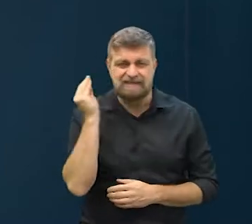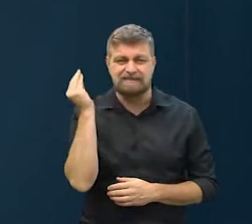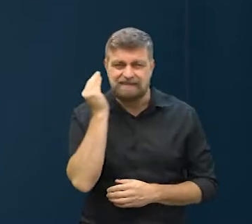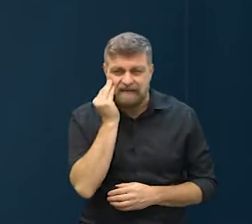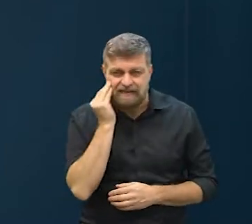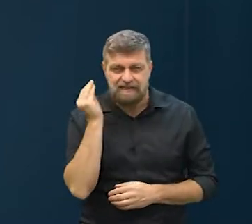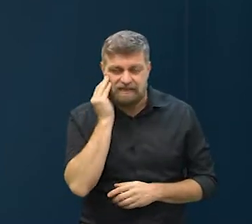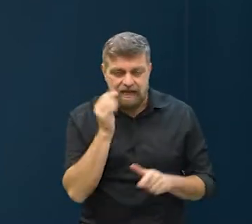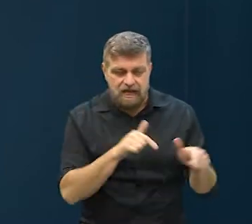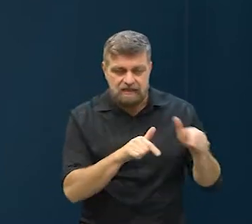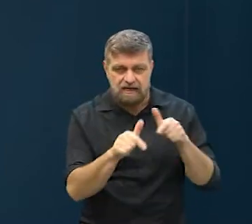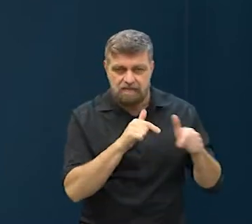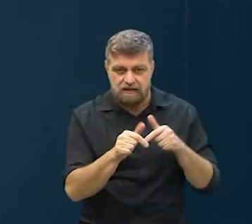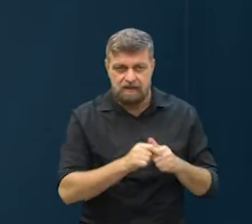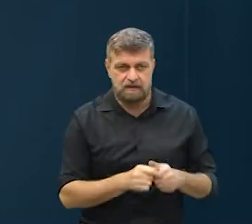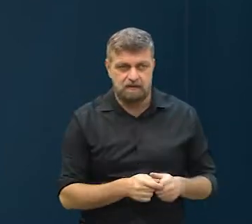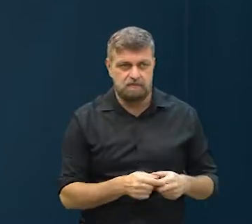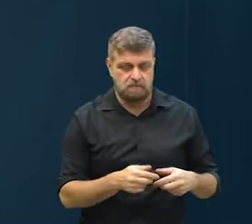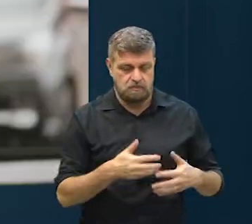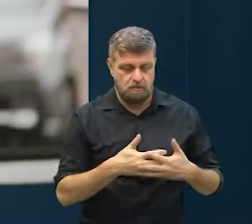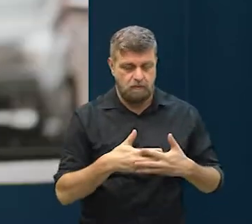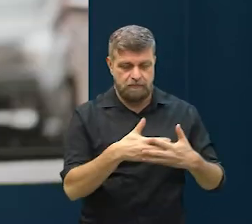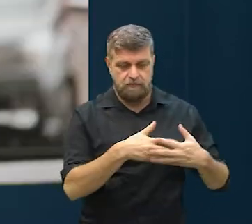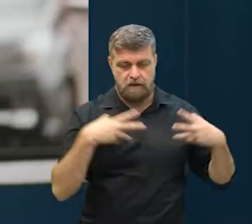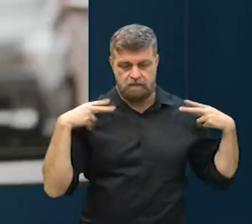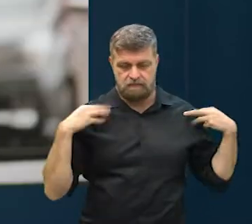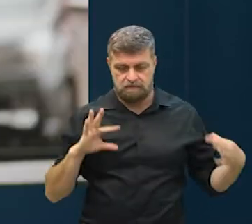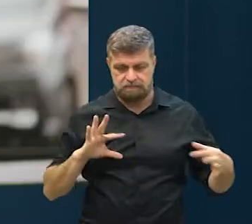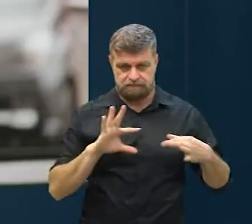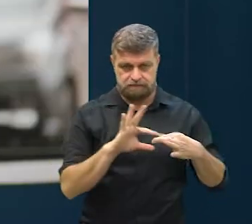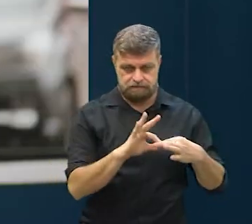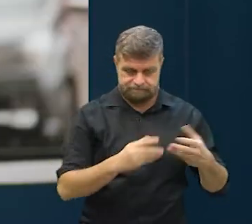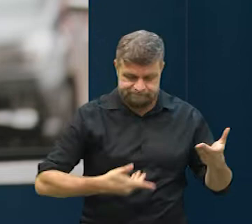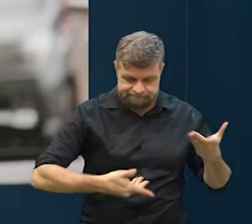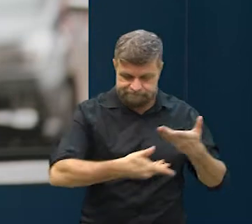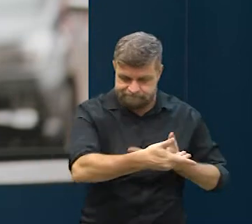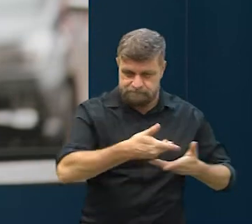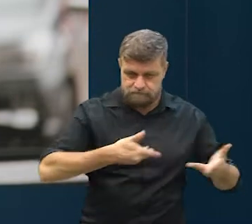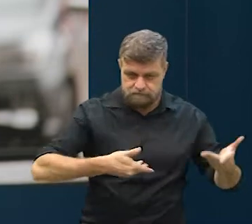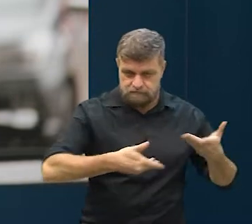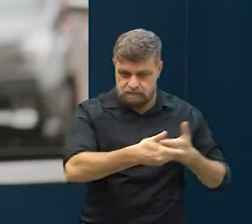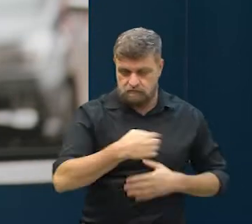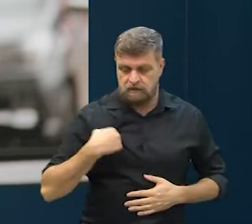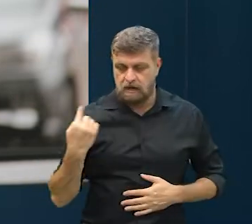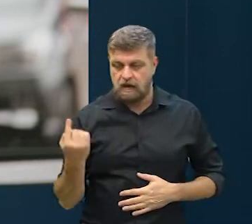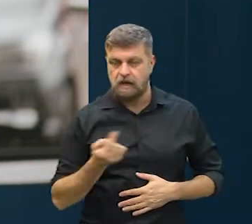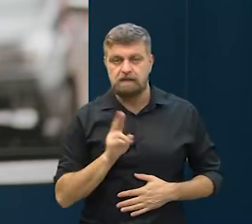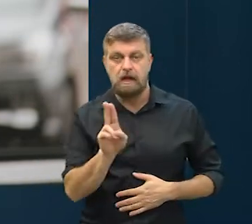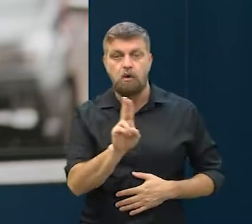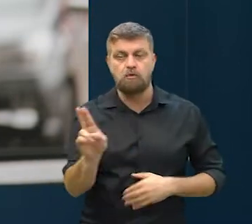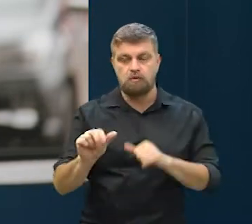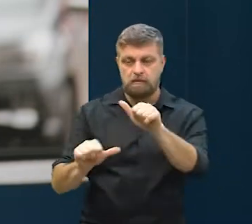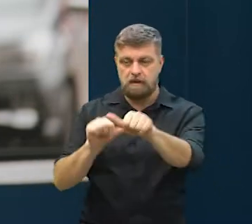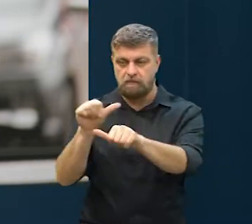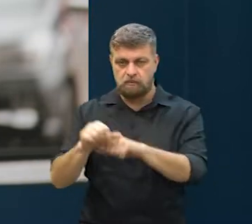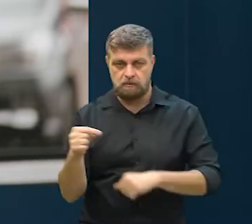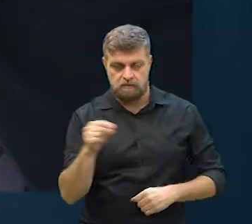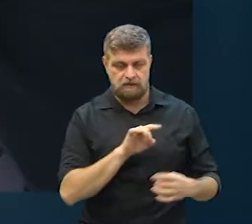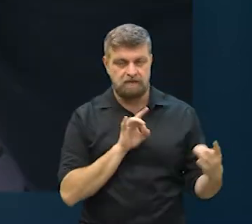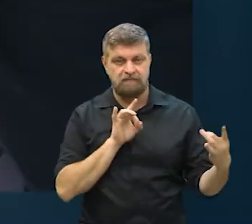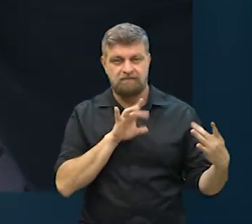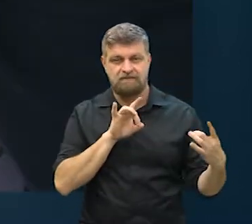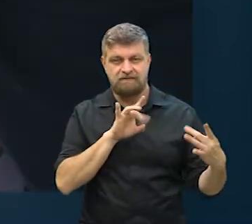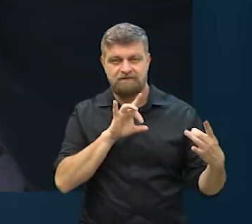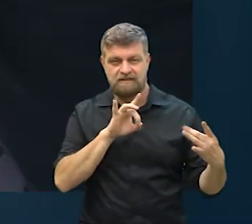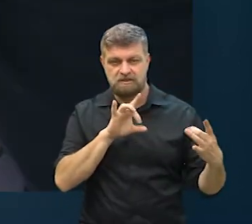teste, sempre trabalhando em conjunto com os caminhoneiros. Tudo que a gente desenvolveu aqui dentro, todas as telas, até o nosso nome mudou por causa